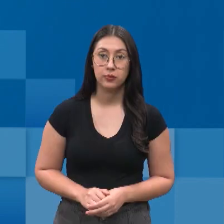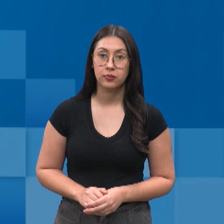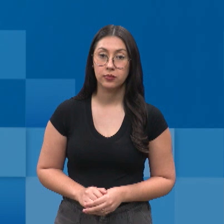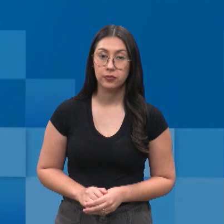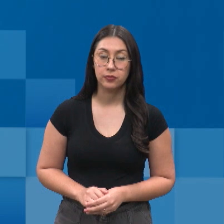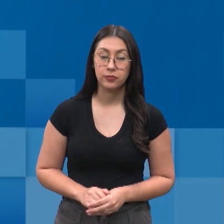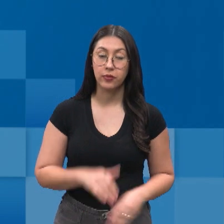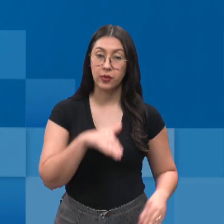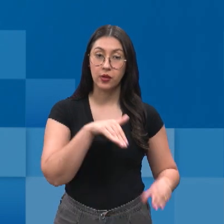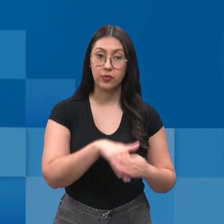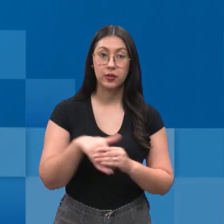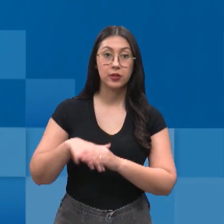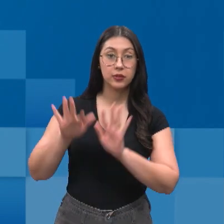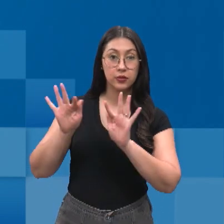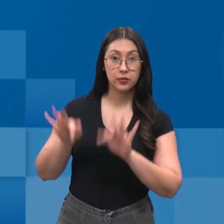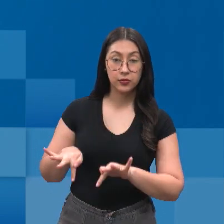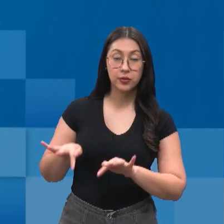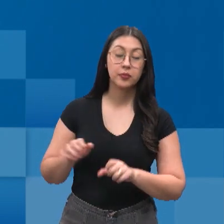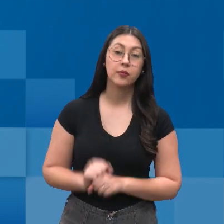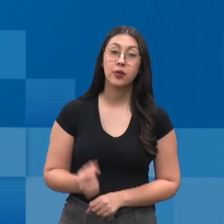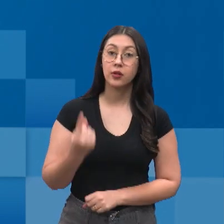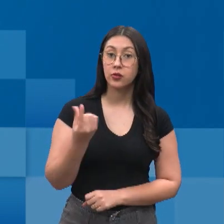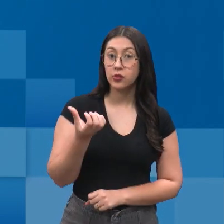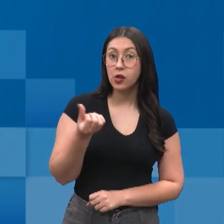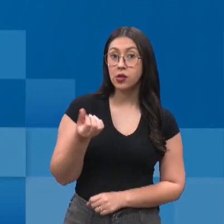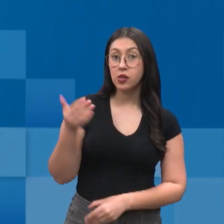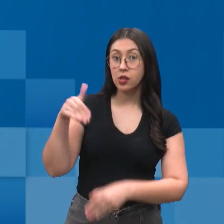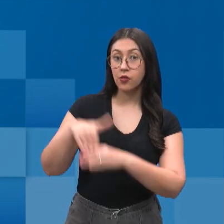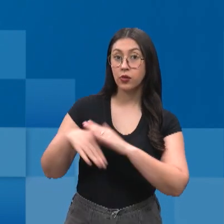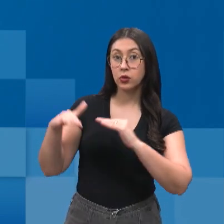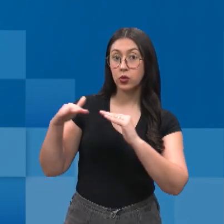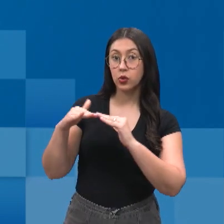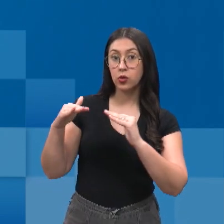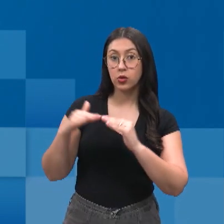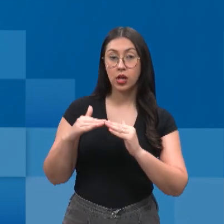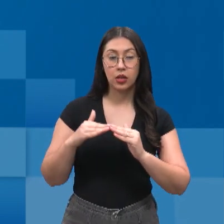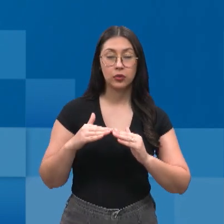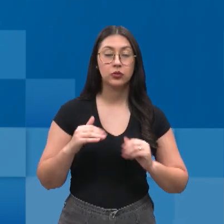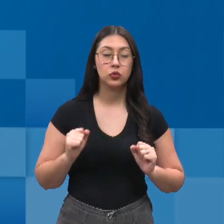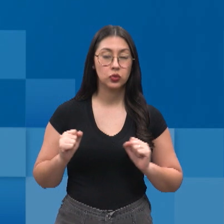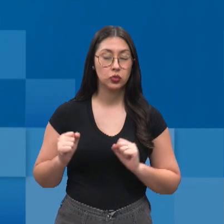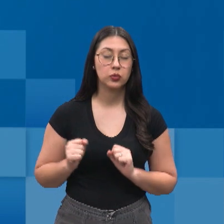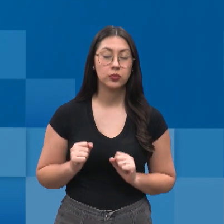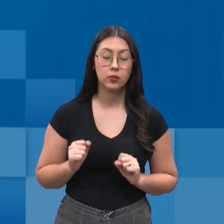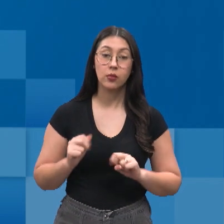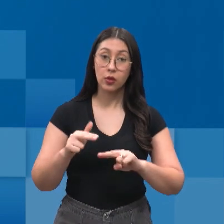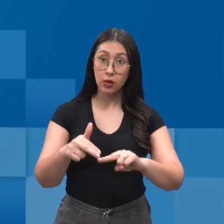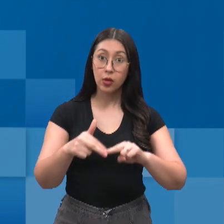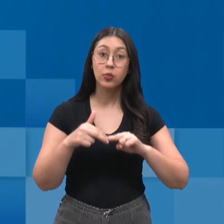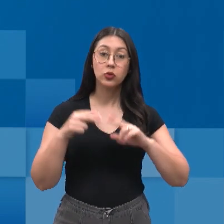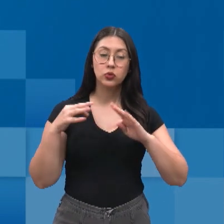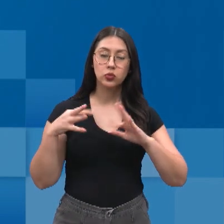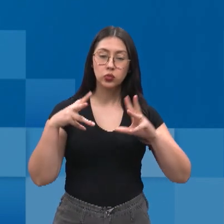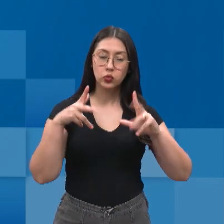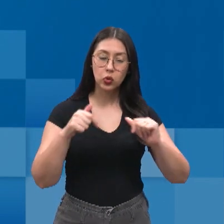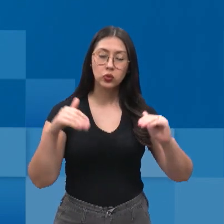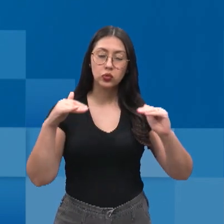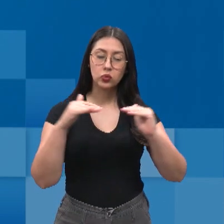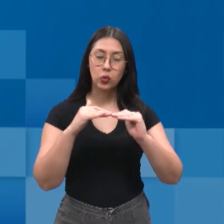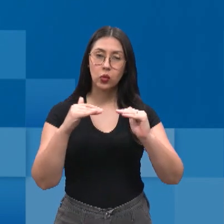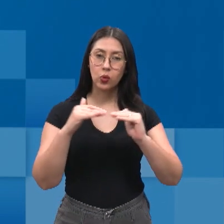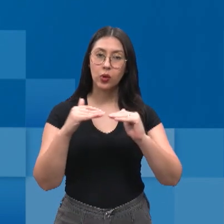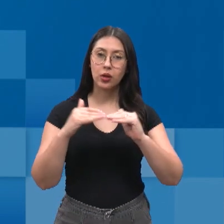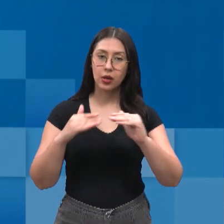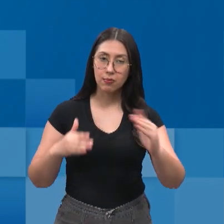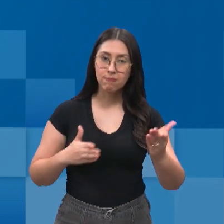Encerrada a votação. 16 votos favoráveis, nenhum voto contrário, senhor 16 presidente. votos favoráveis, está aprovado por